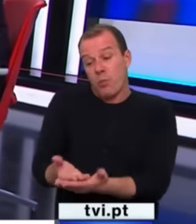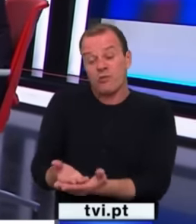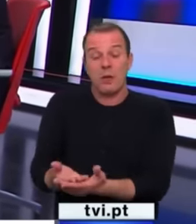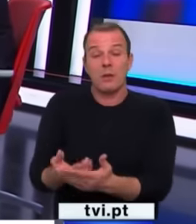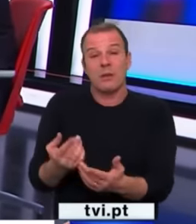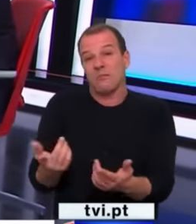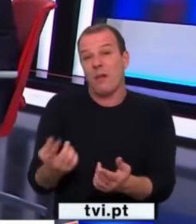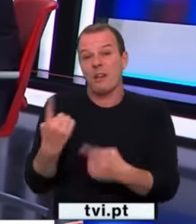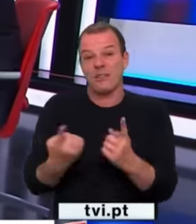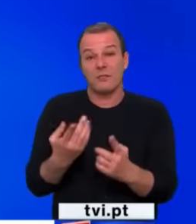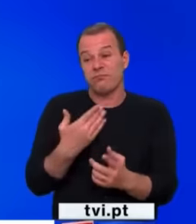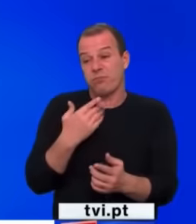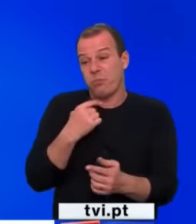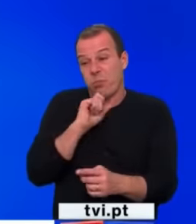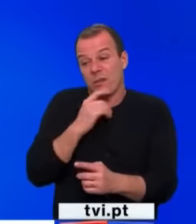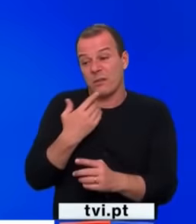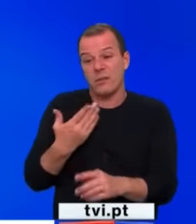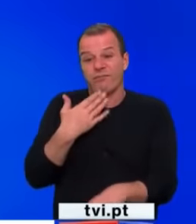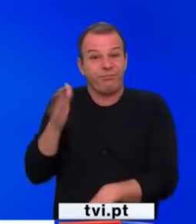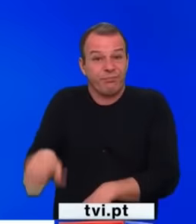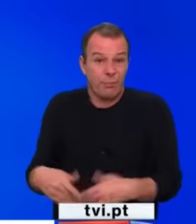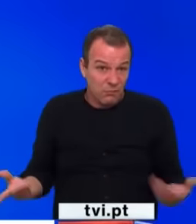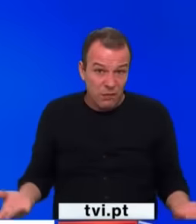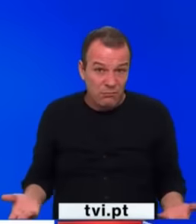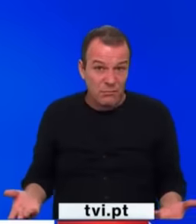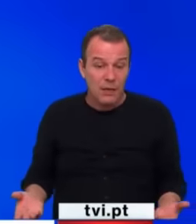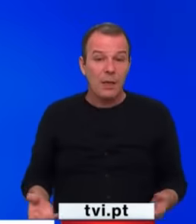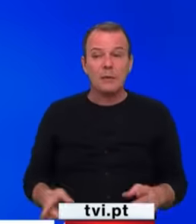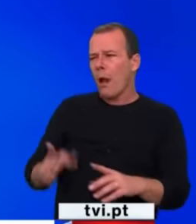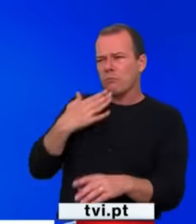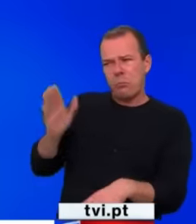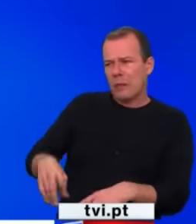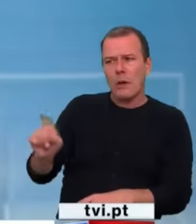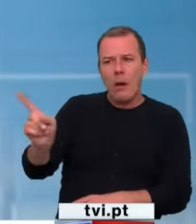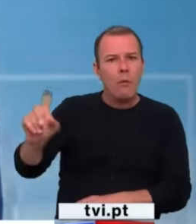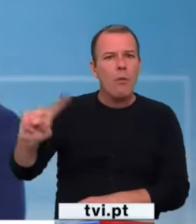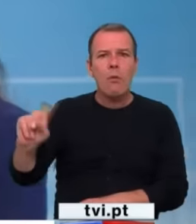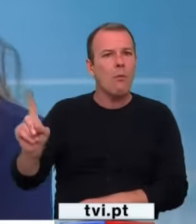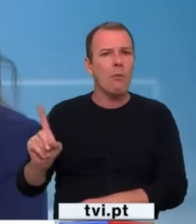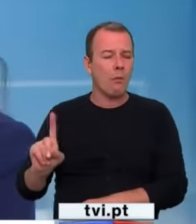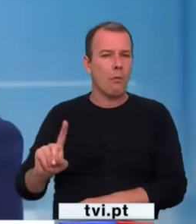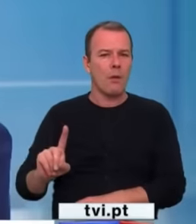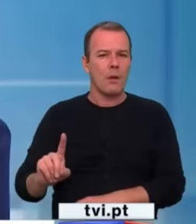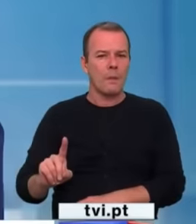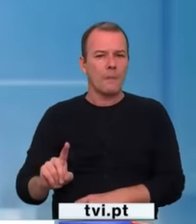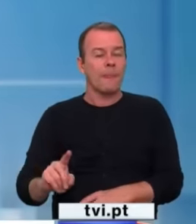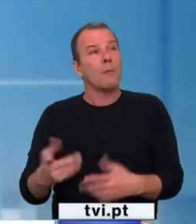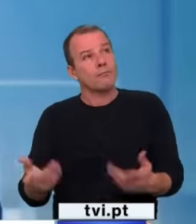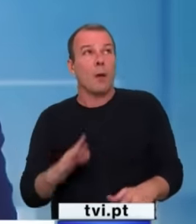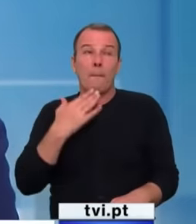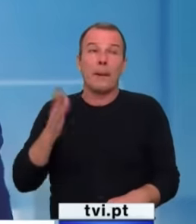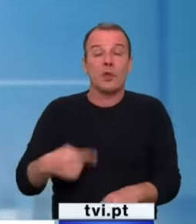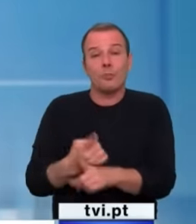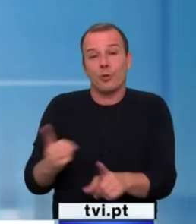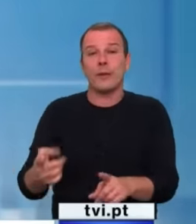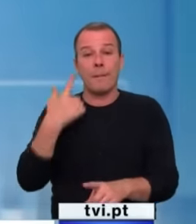a falta de médicos. Não é inútil, no SNS. Nós devemos ouvir, devemos negociar, devemos encontrar as inútil melhores soluções. Inútil no sentido de não haver consequências, porque se os médicos já por